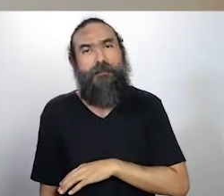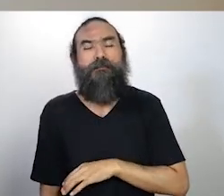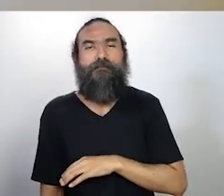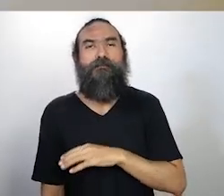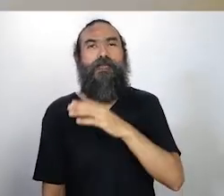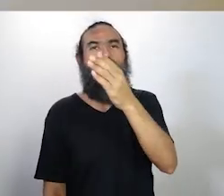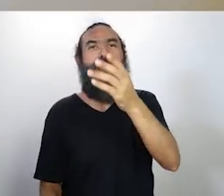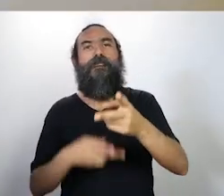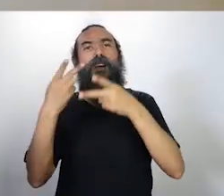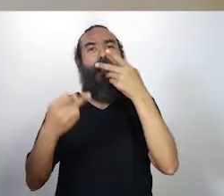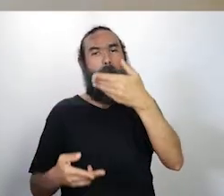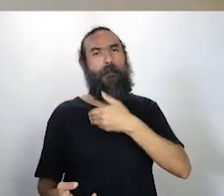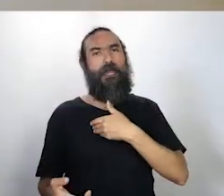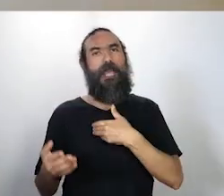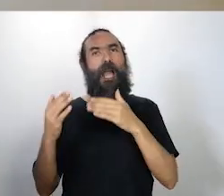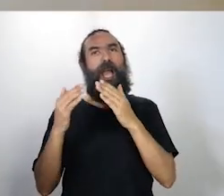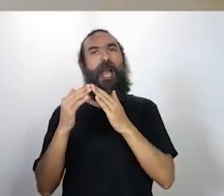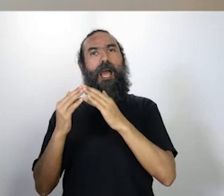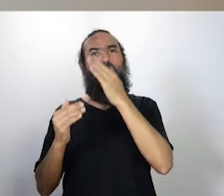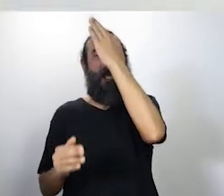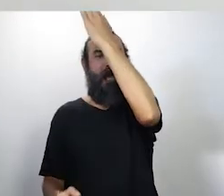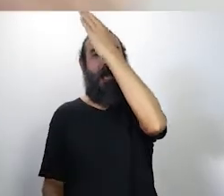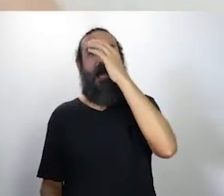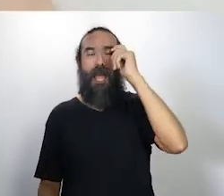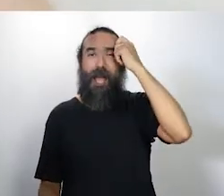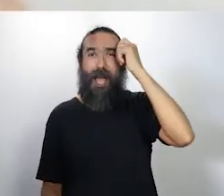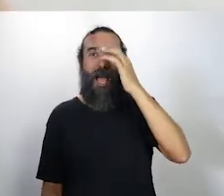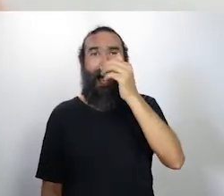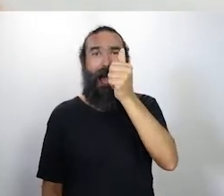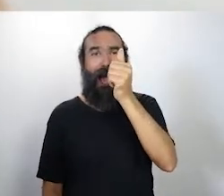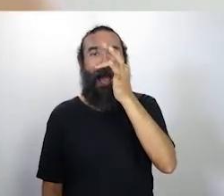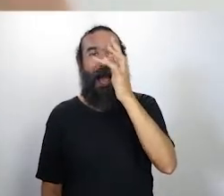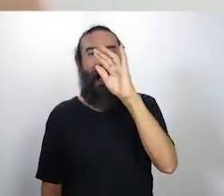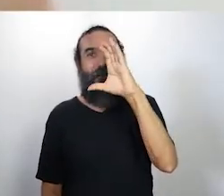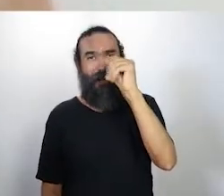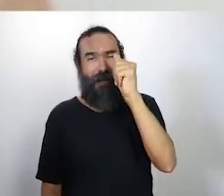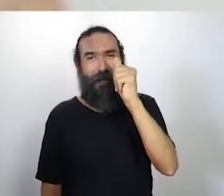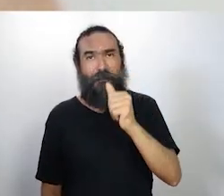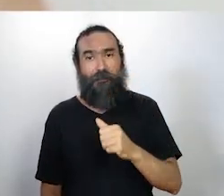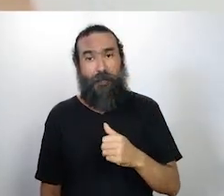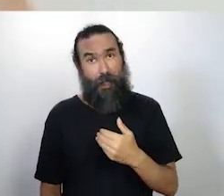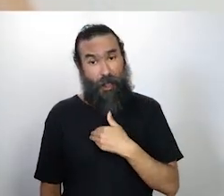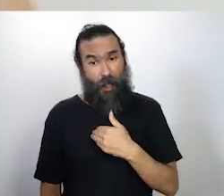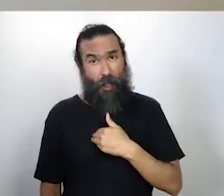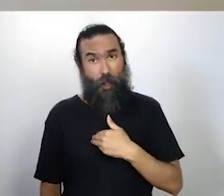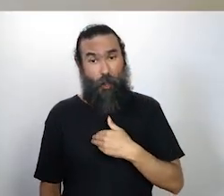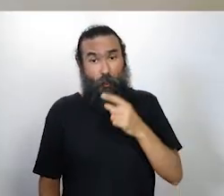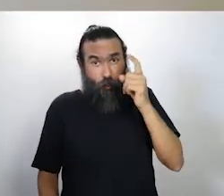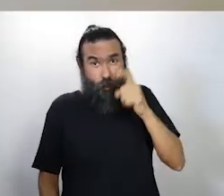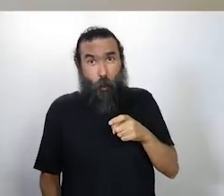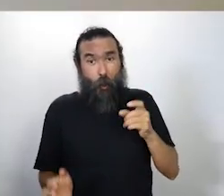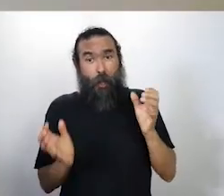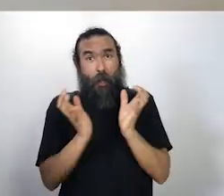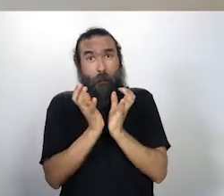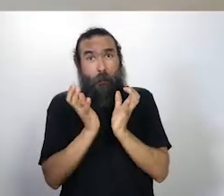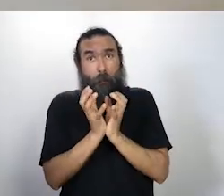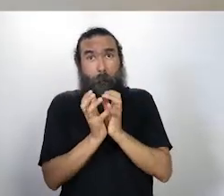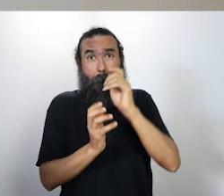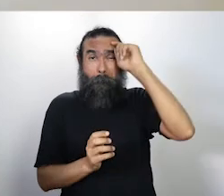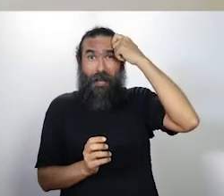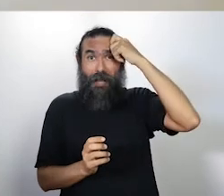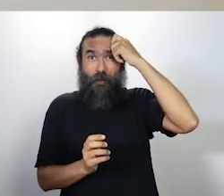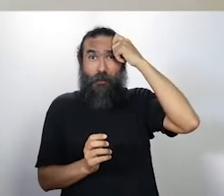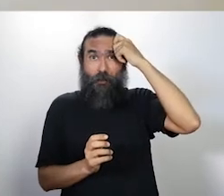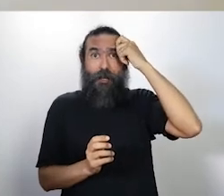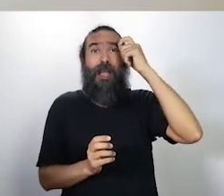Quando ele falava de Guiné-Bissau. Porque o povo ao qual eu pertenço, o povo preto, foi sequestrado lá.